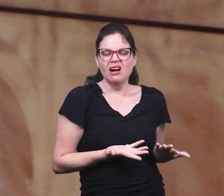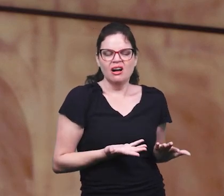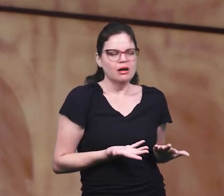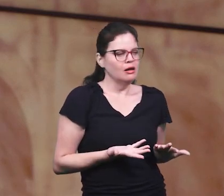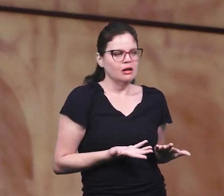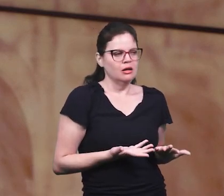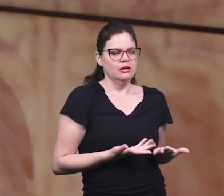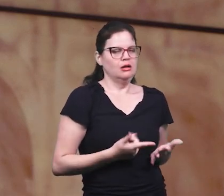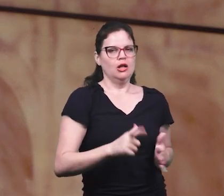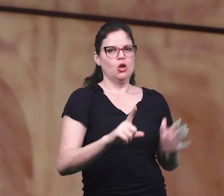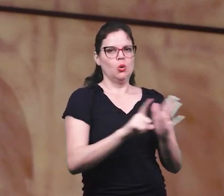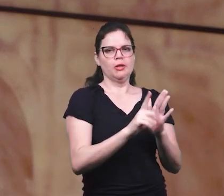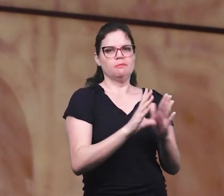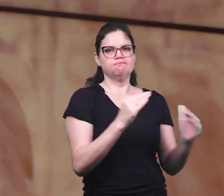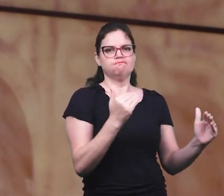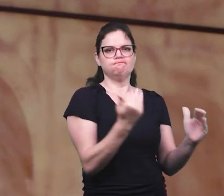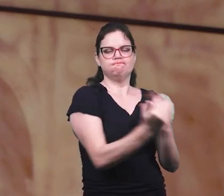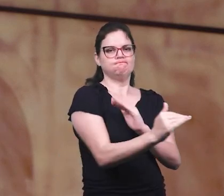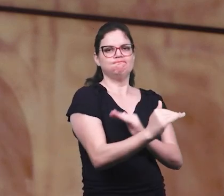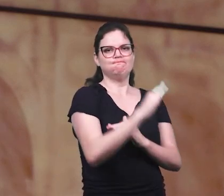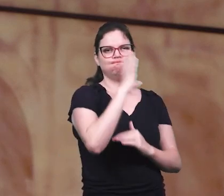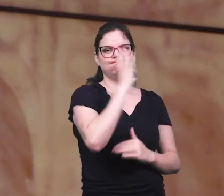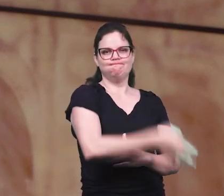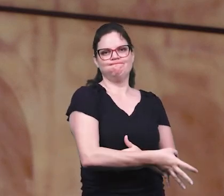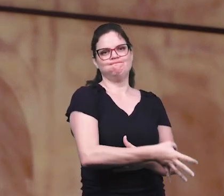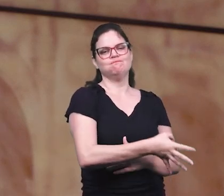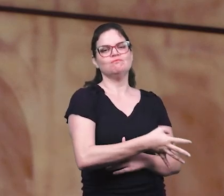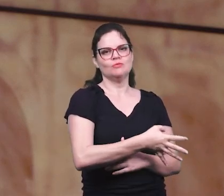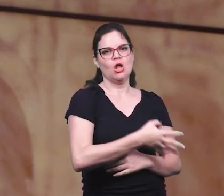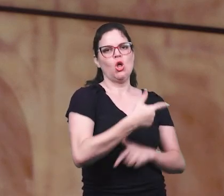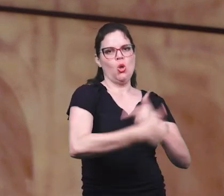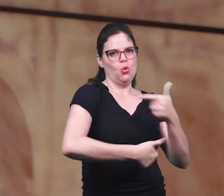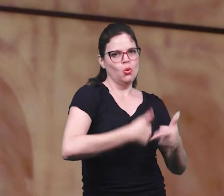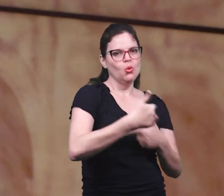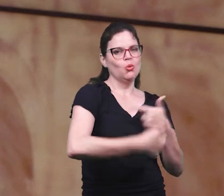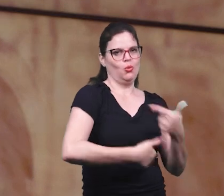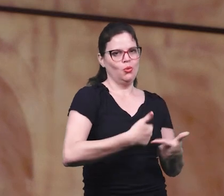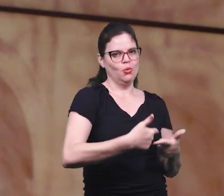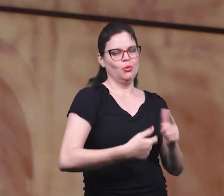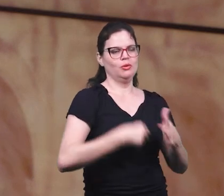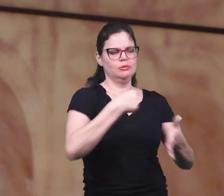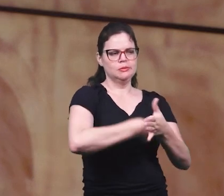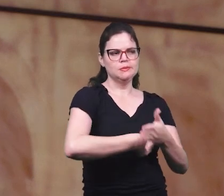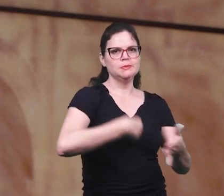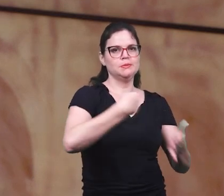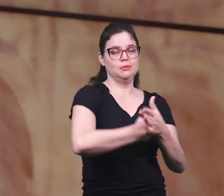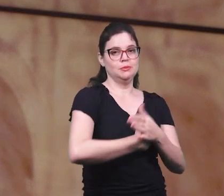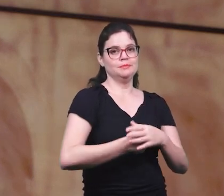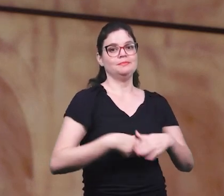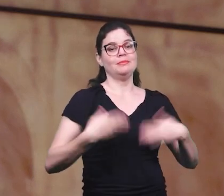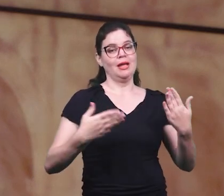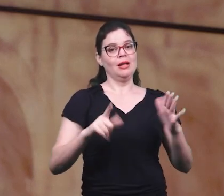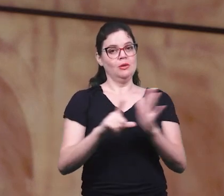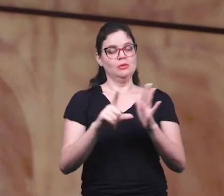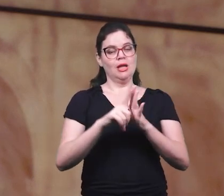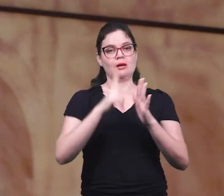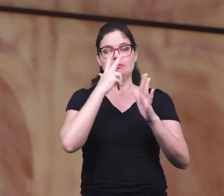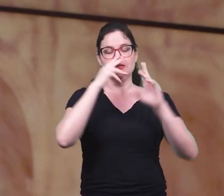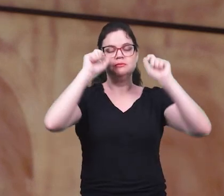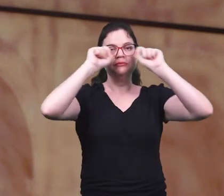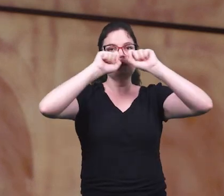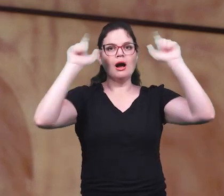né? Então, mas Lutero, ele teve um despertamento na sua vida espiritual, que às vezes as pessoas têm isso, né? Ele teve um